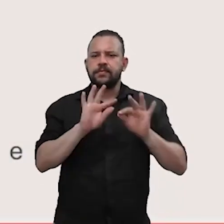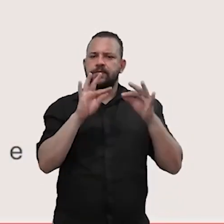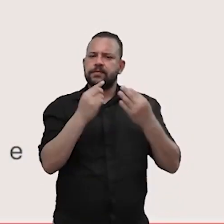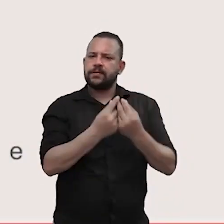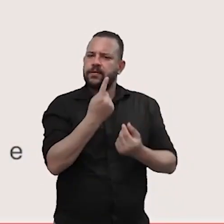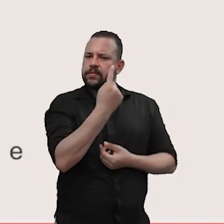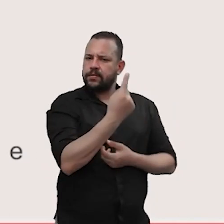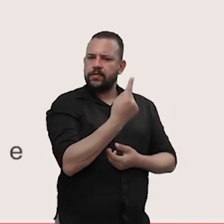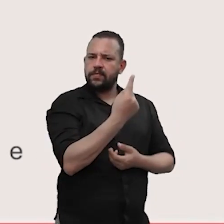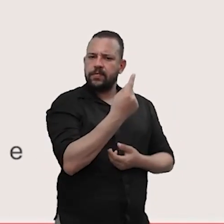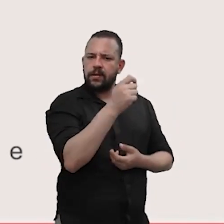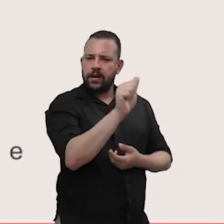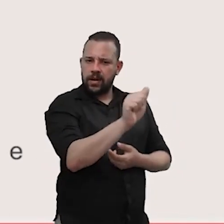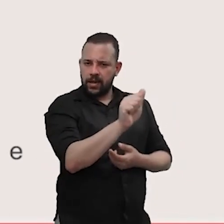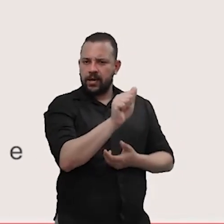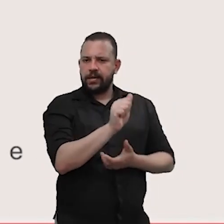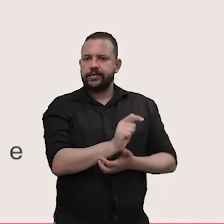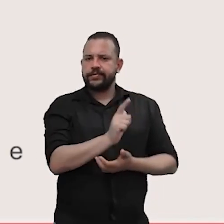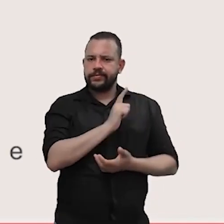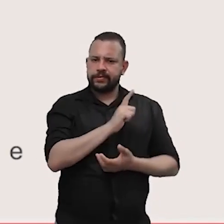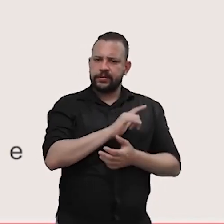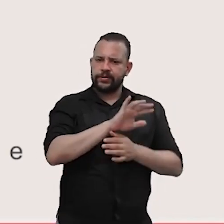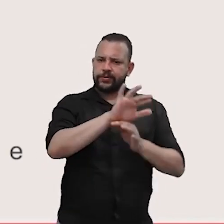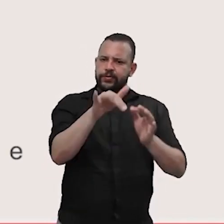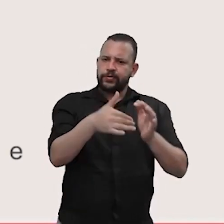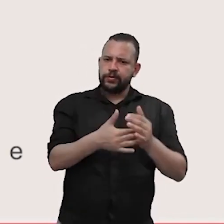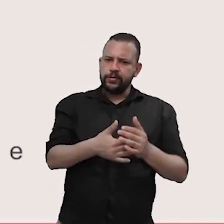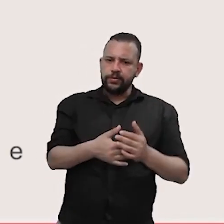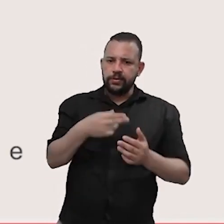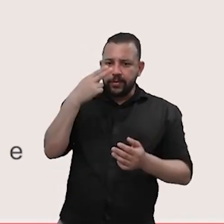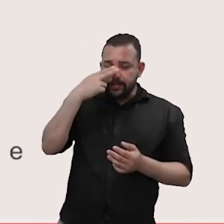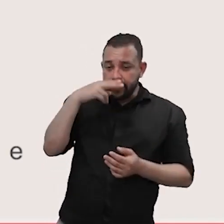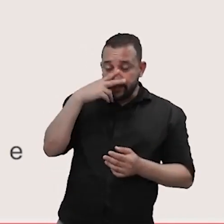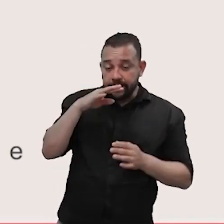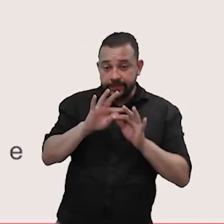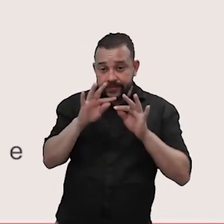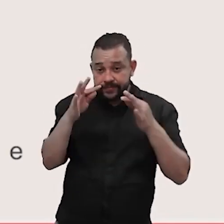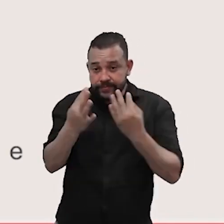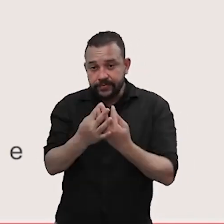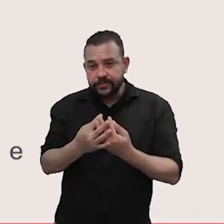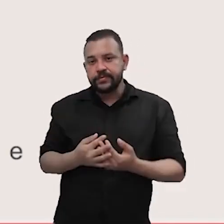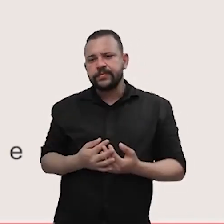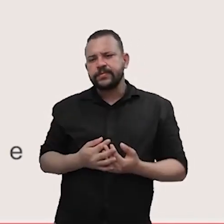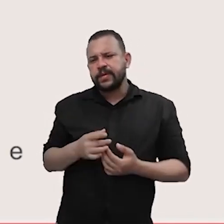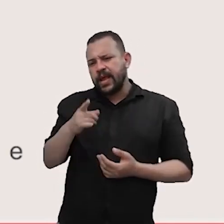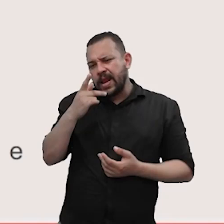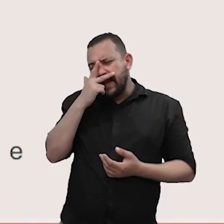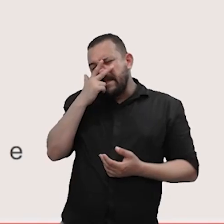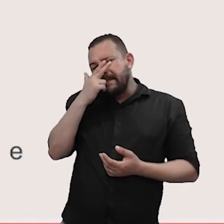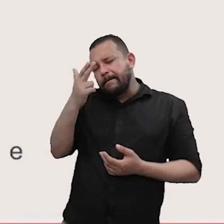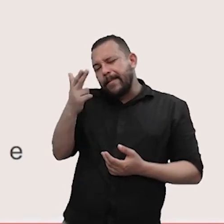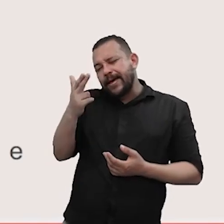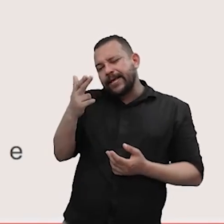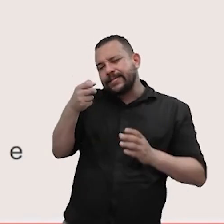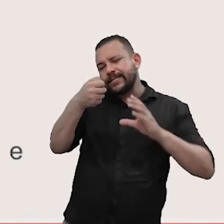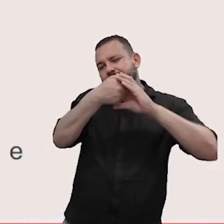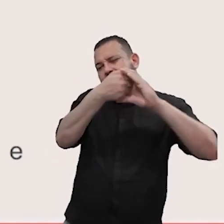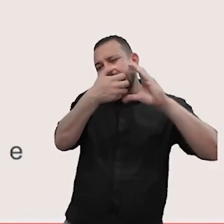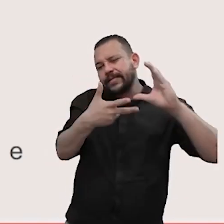o rubídio, o césio e frâncio. Eles estão na mesma família? Estão. Então, eles têm propriedades